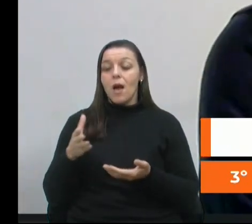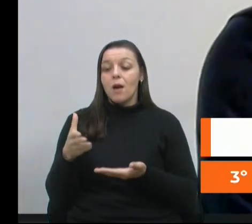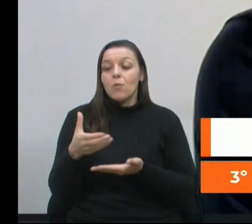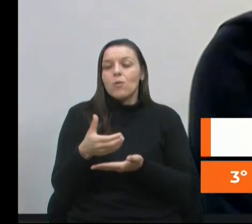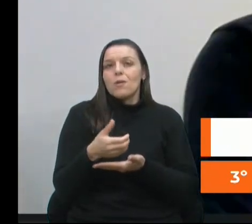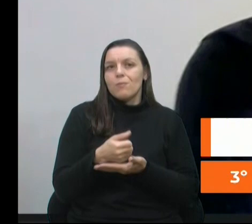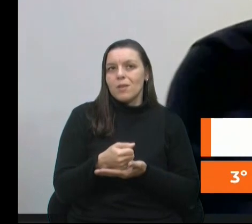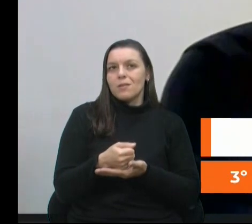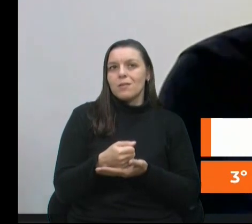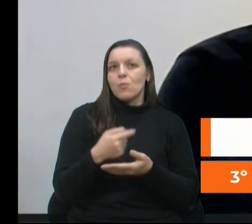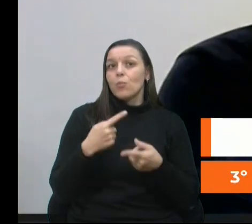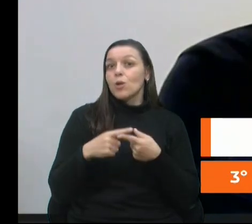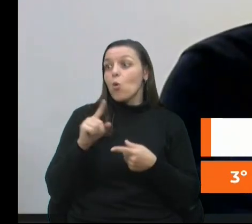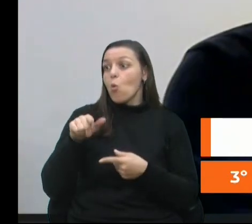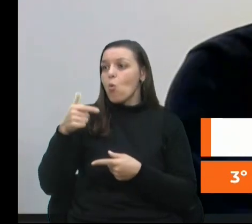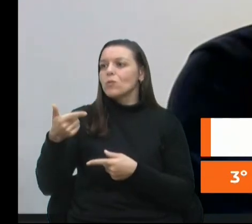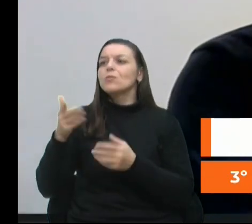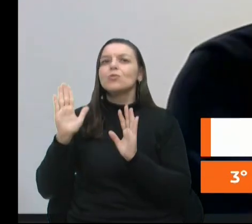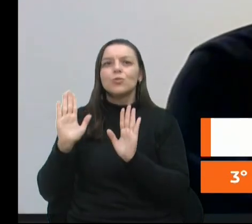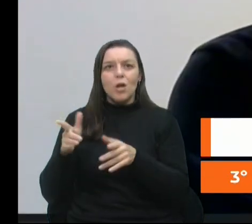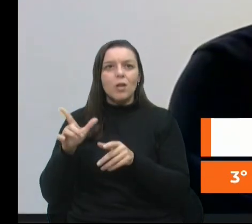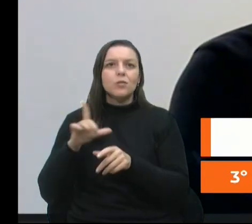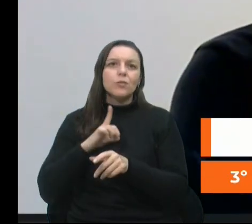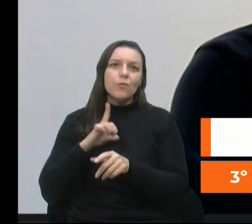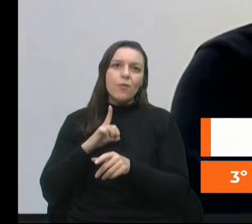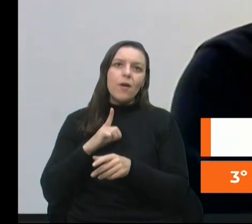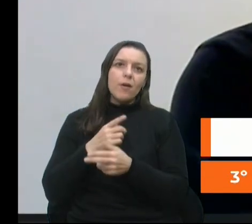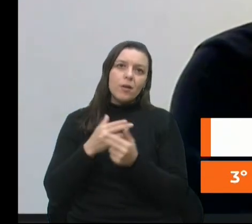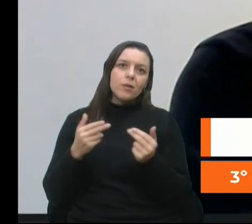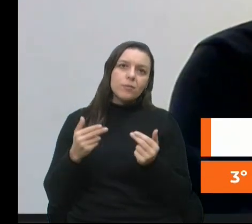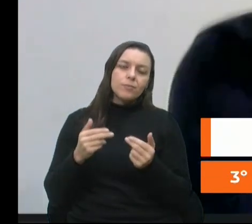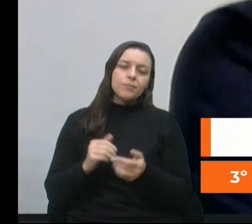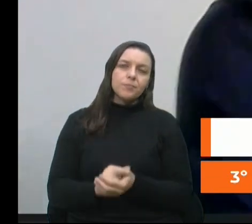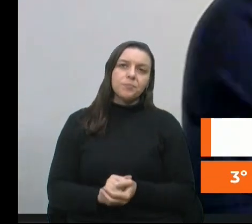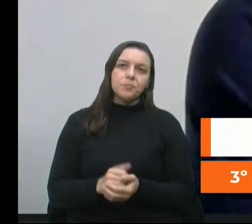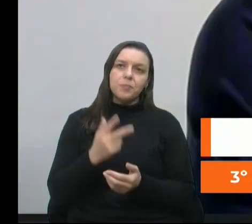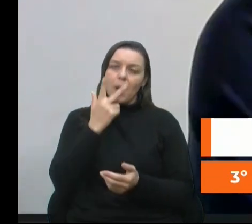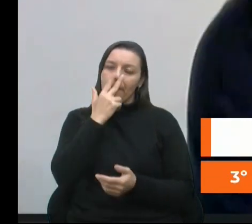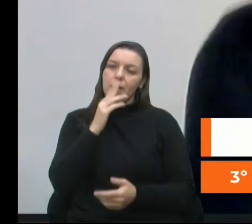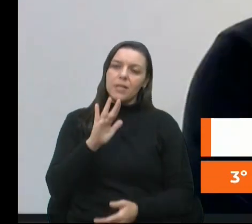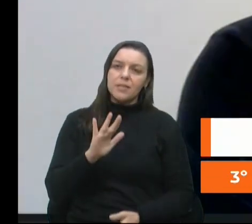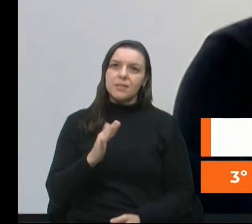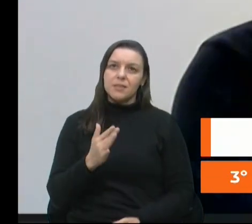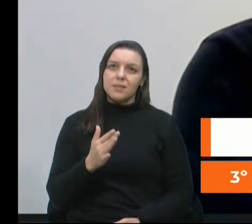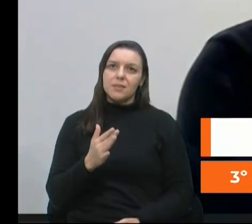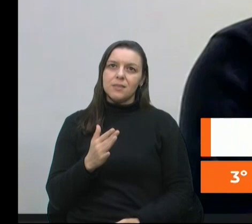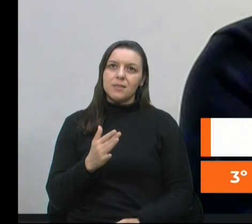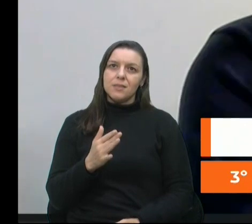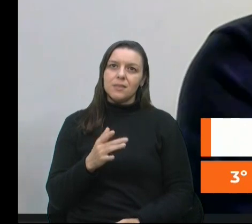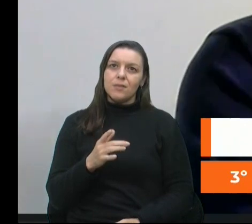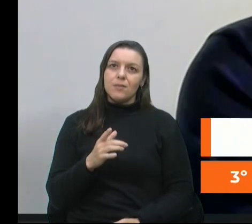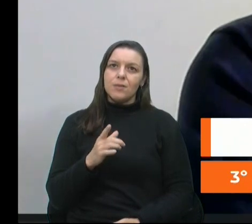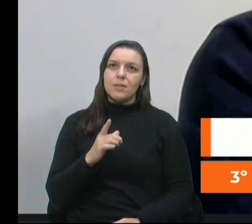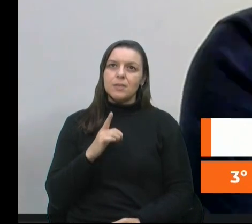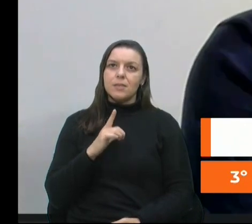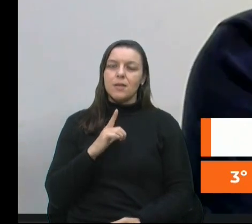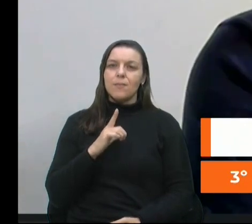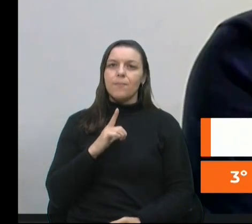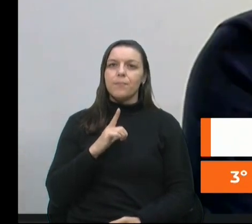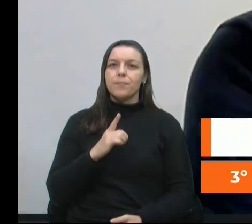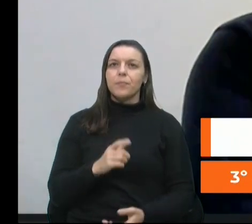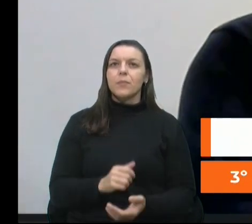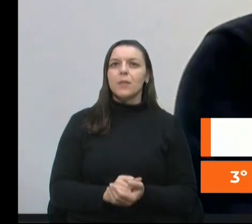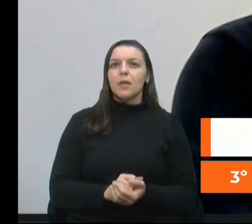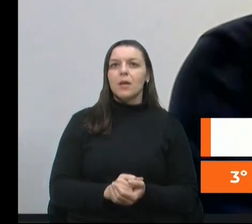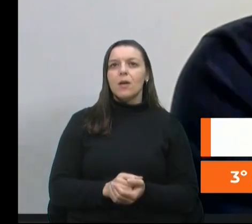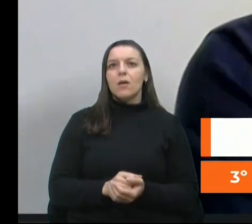acolhimento porque outros já passaram por situações parecidas. Então, quando você vai abrir uma situação dessa